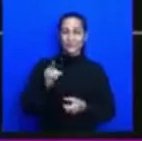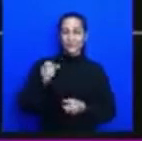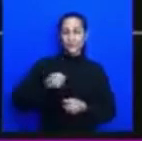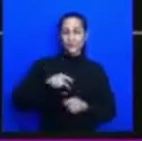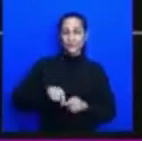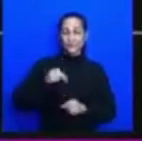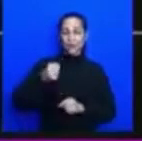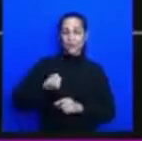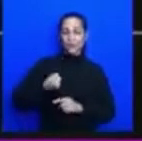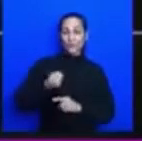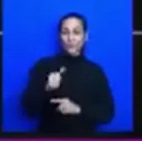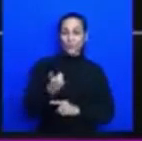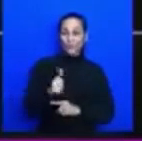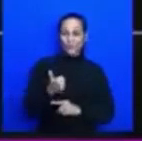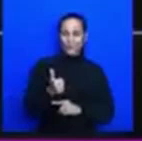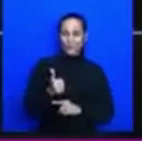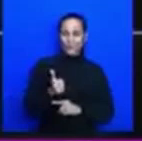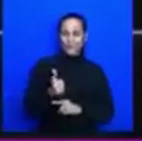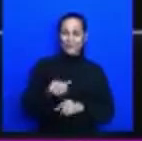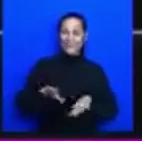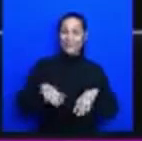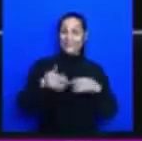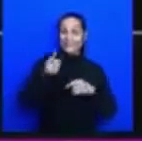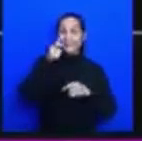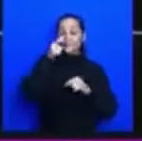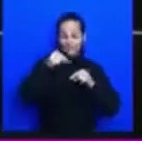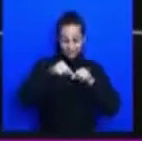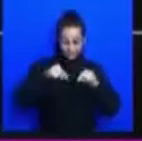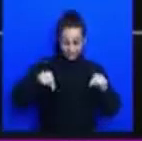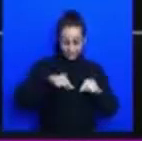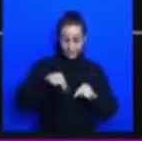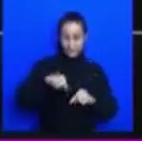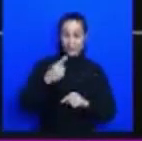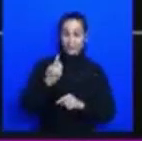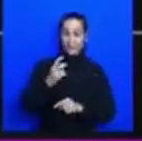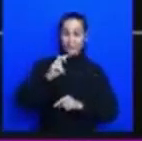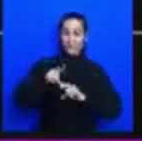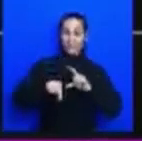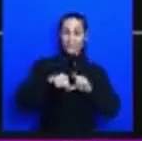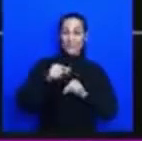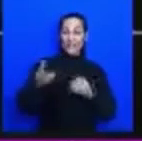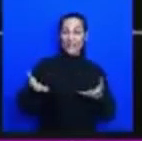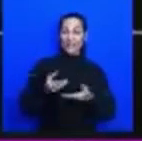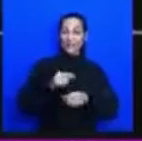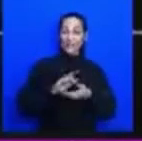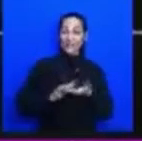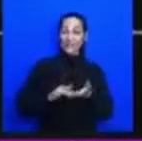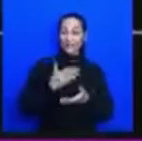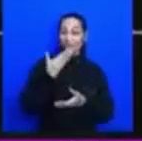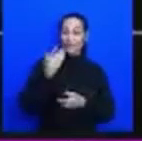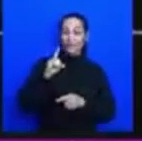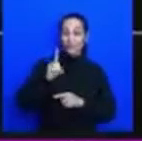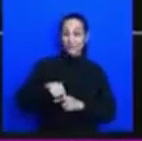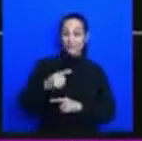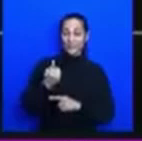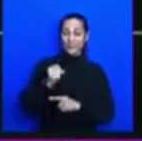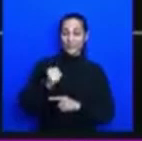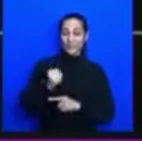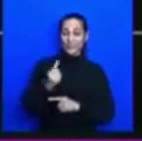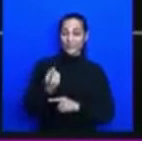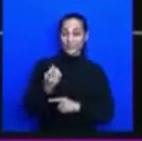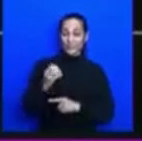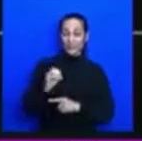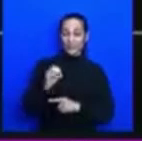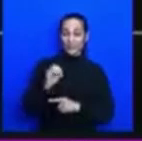Último número sorteado, número 11. Então, conferindo as 15 dezenas sorteadas agora na Loto Fácil. 18,